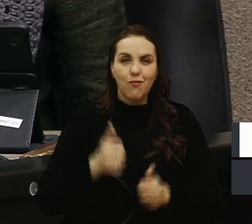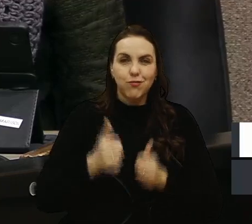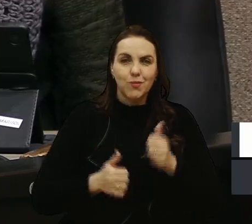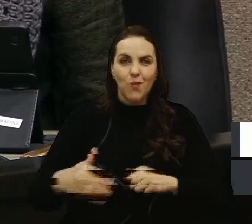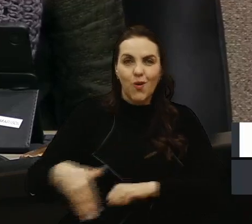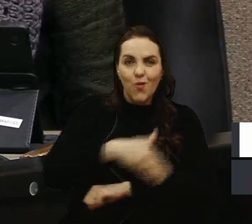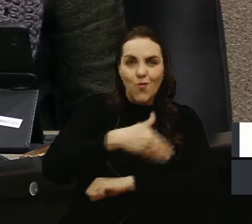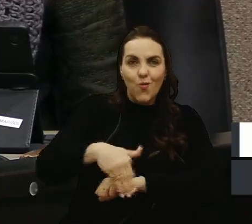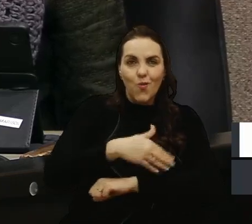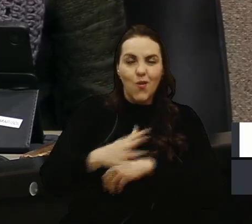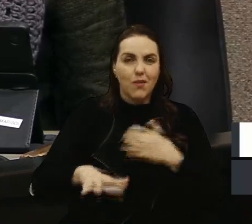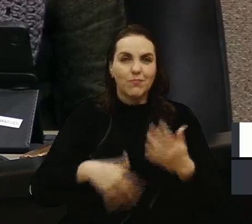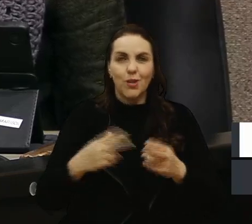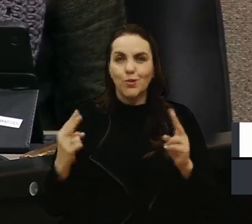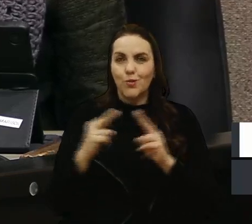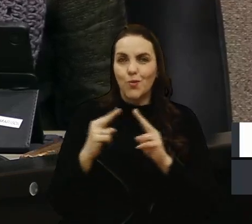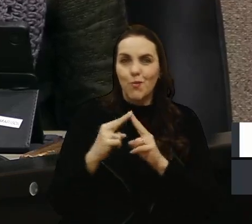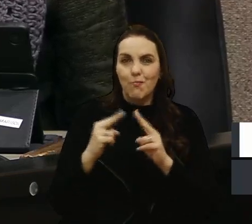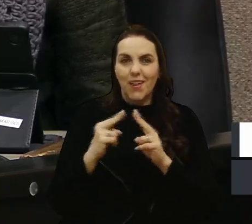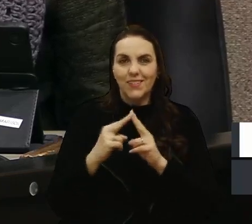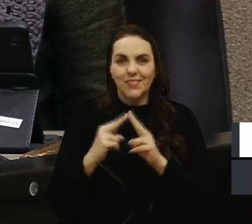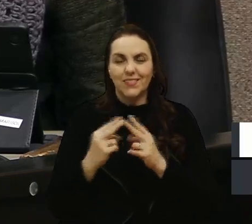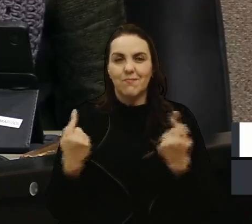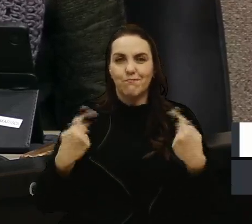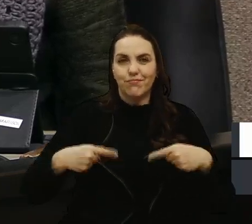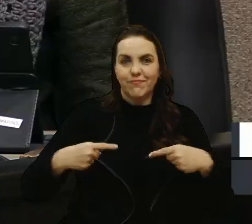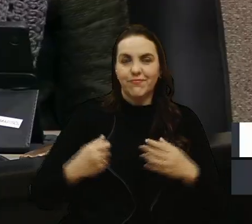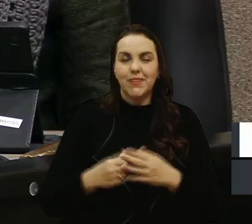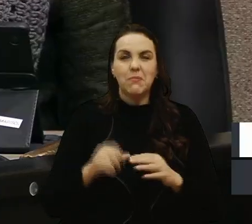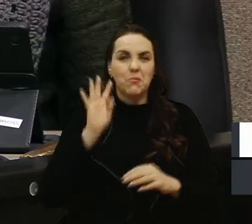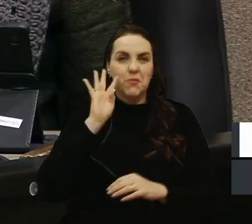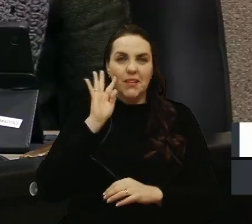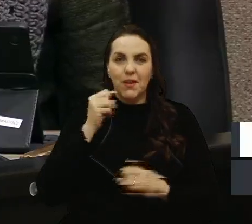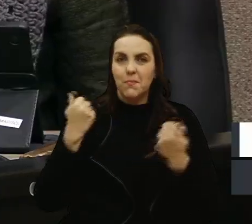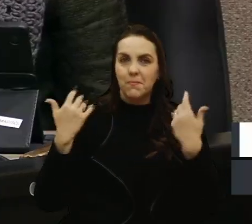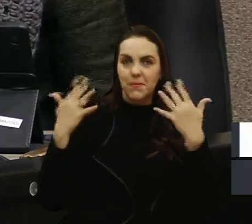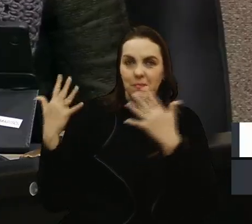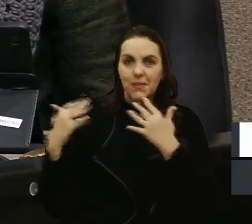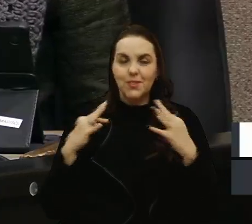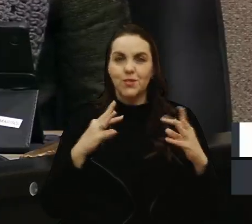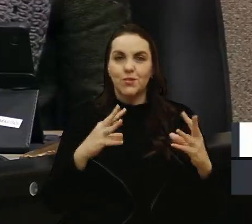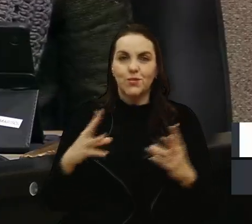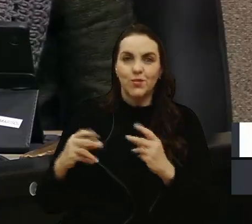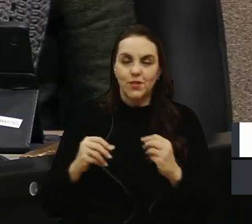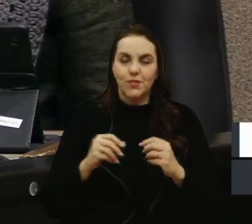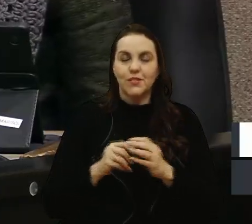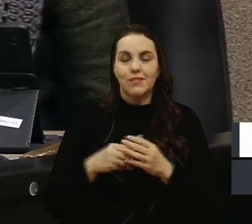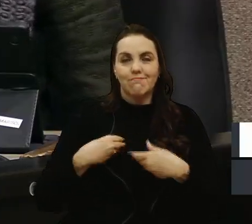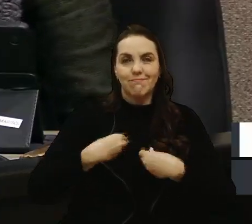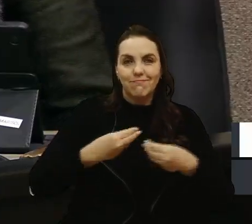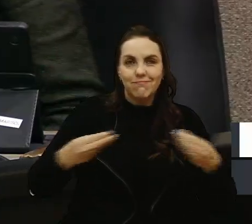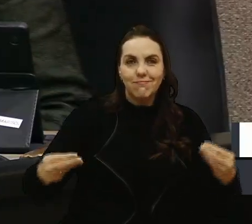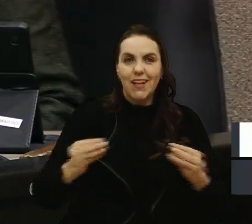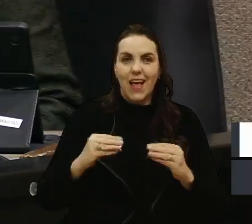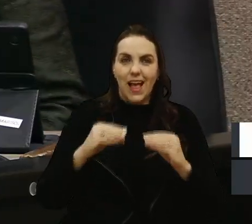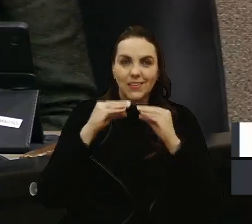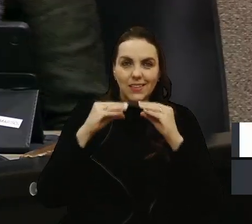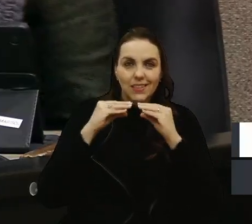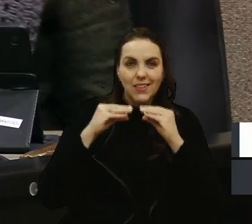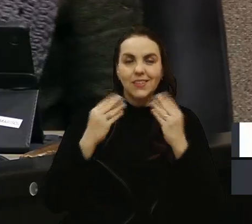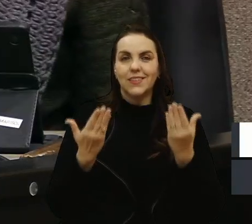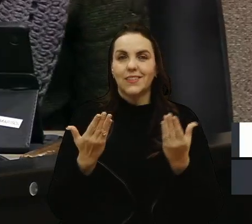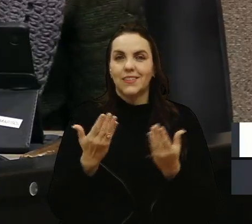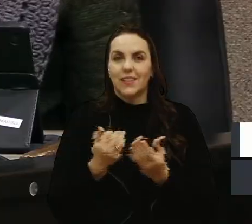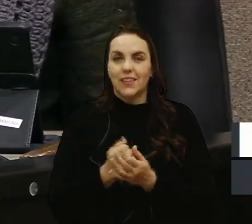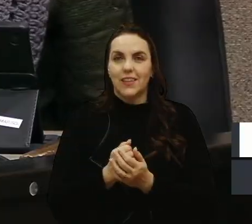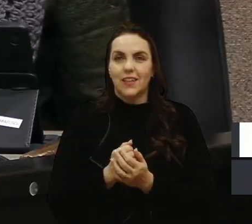né? Duplas contra duplas. Então, muito legal. Parabéns a todos os envolvidos. Foi feita uma distribuição de lanches muito